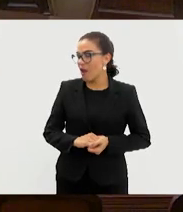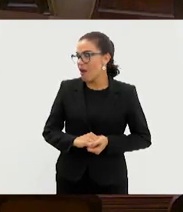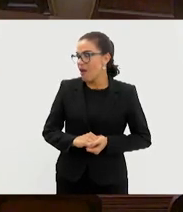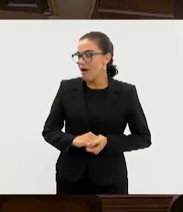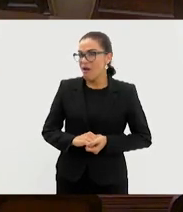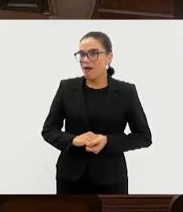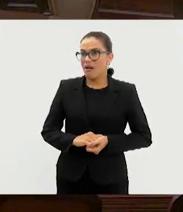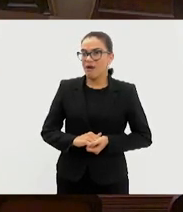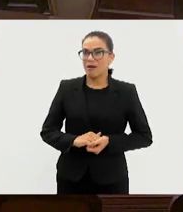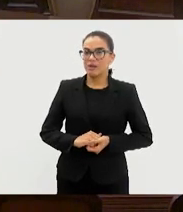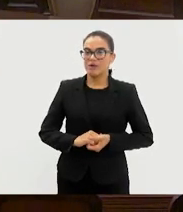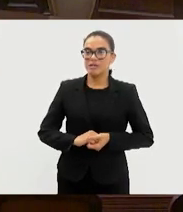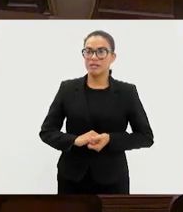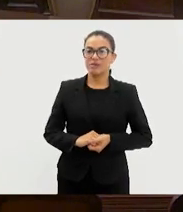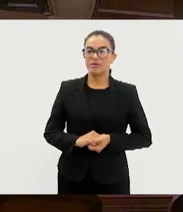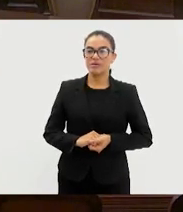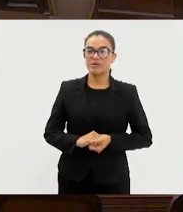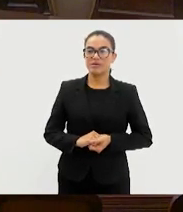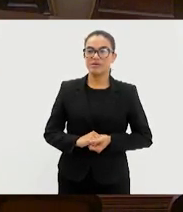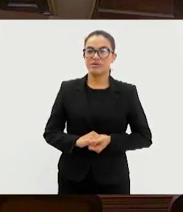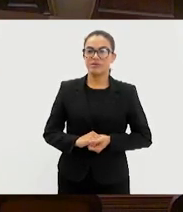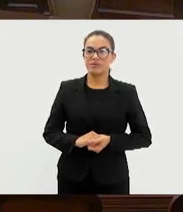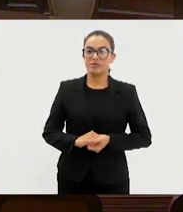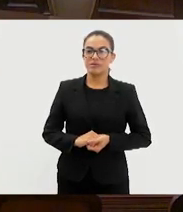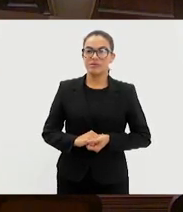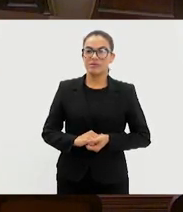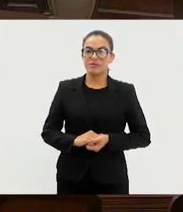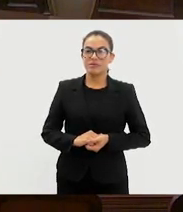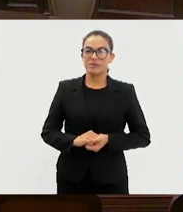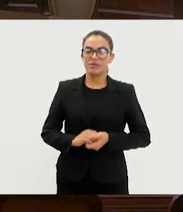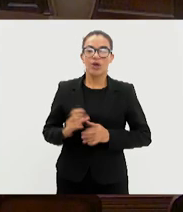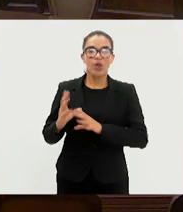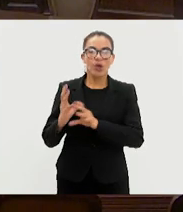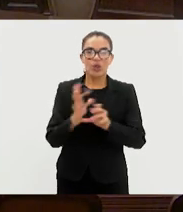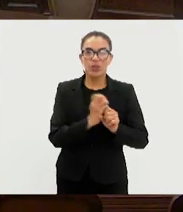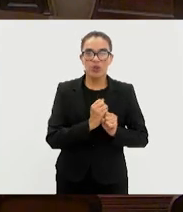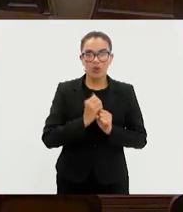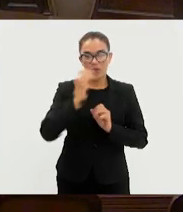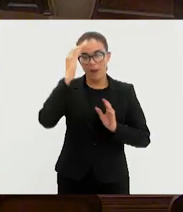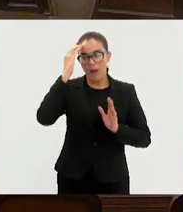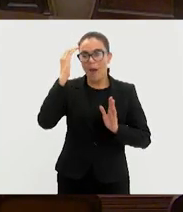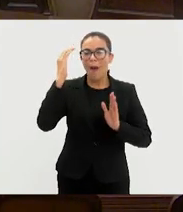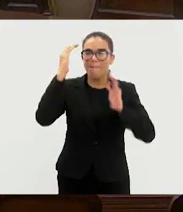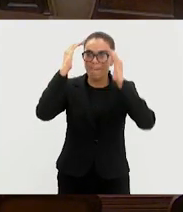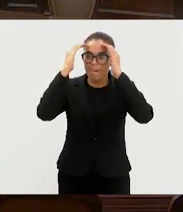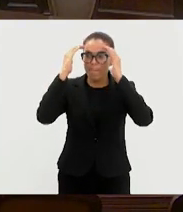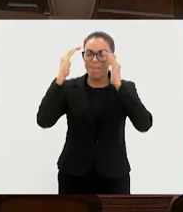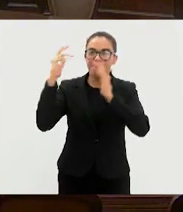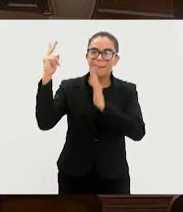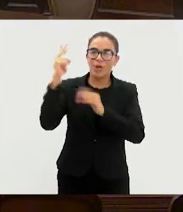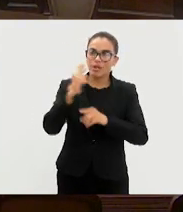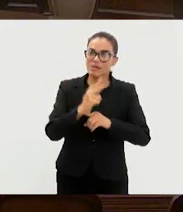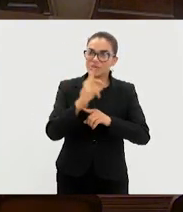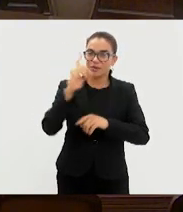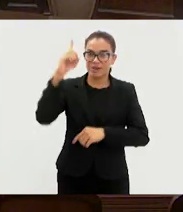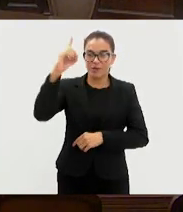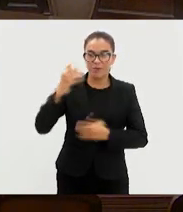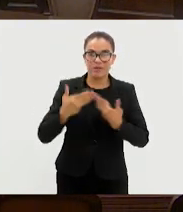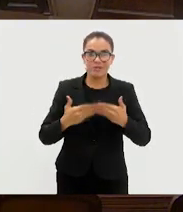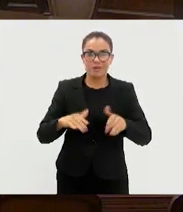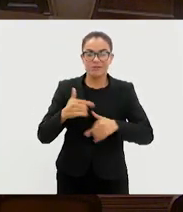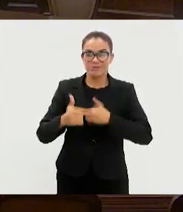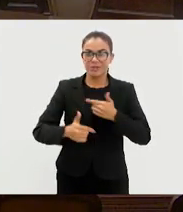Boa tarde a todos. Havendo o número legal e sob a proteção de Deus, iniciamos os nossos